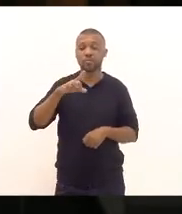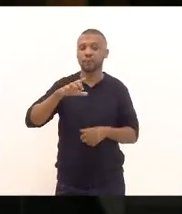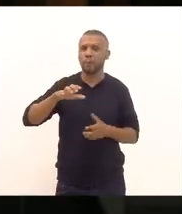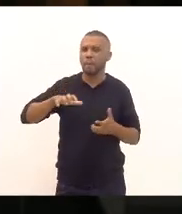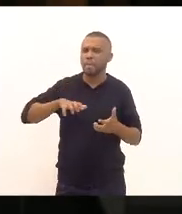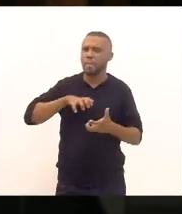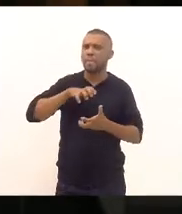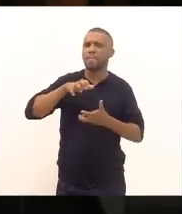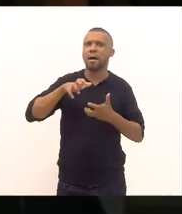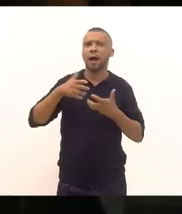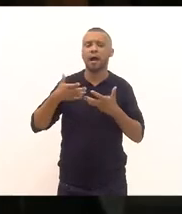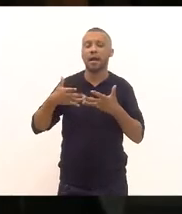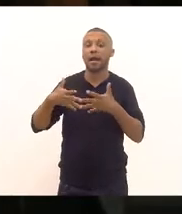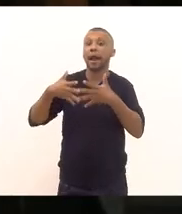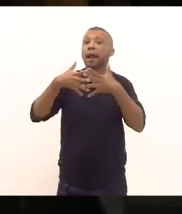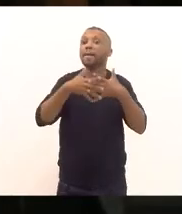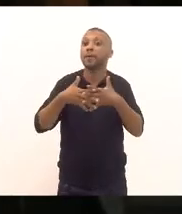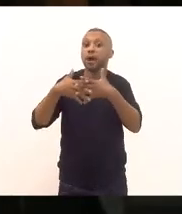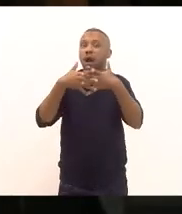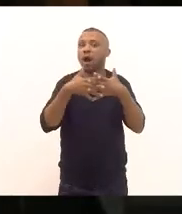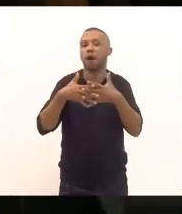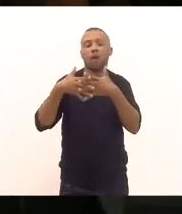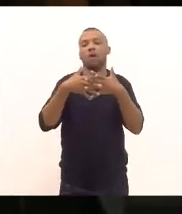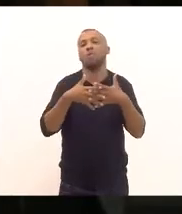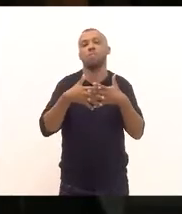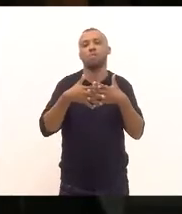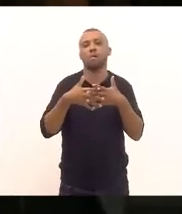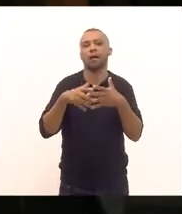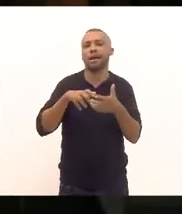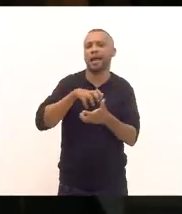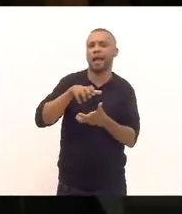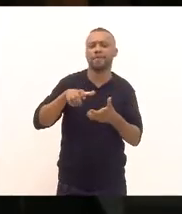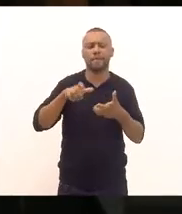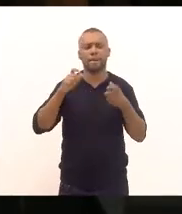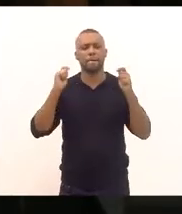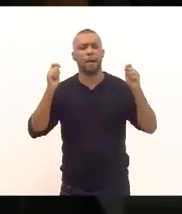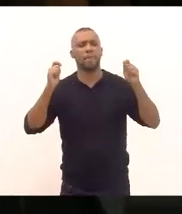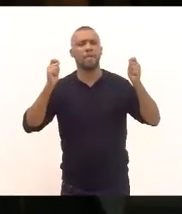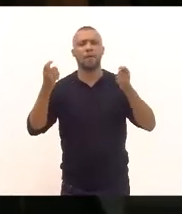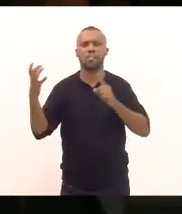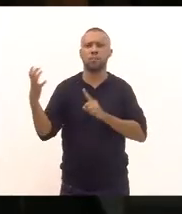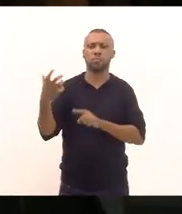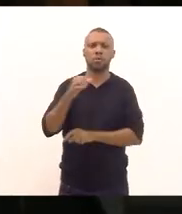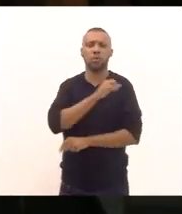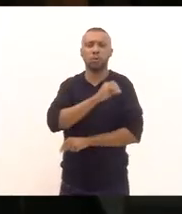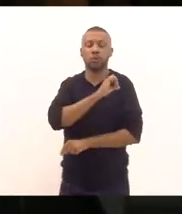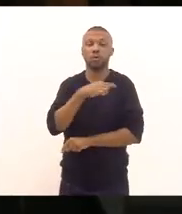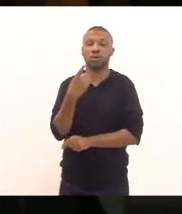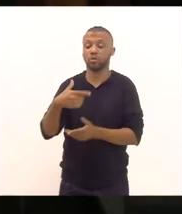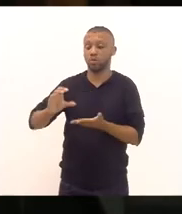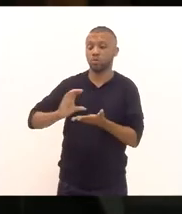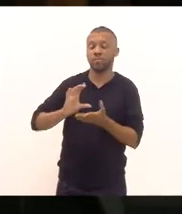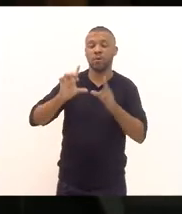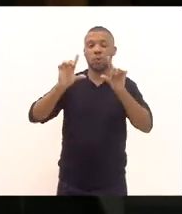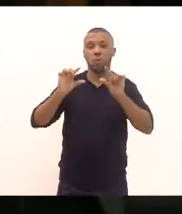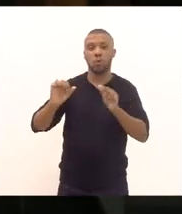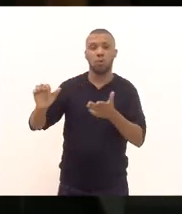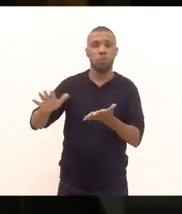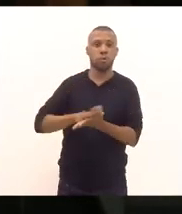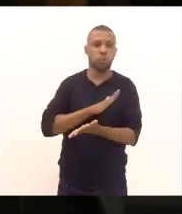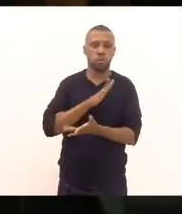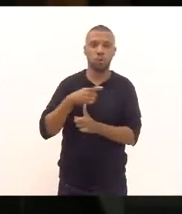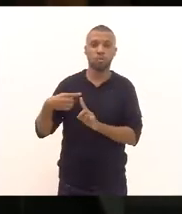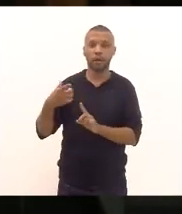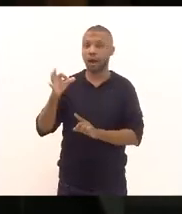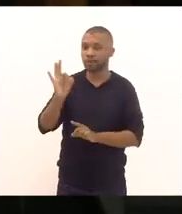greve de caminhoneiros e uma pressão Grande no Rio de Janeiro que nós estávamos perdendo recursos porque a único